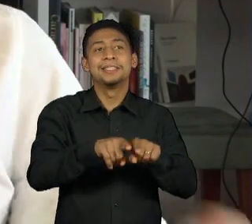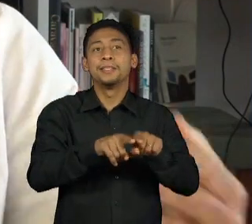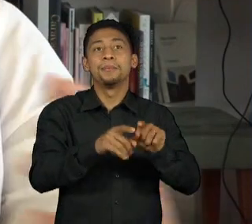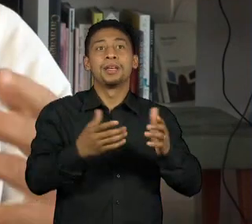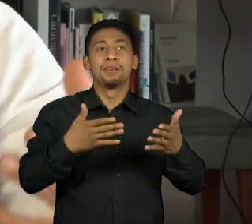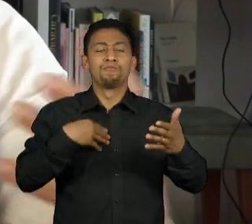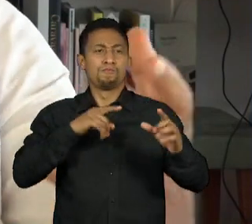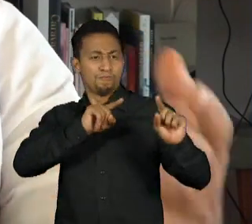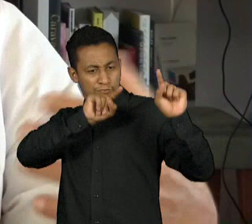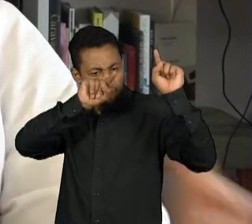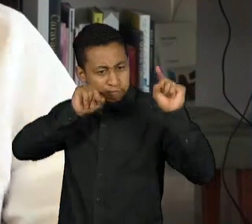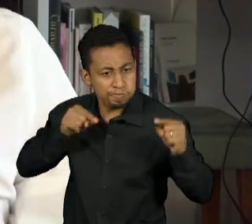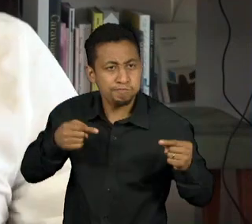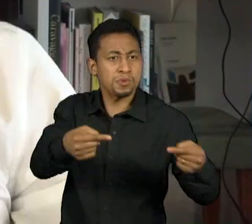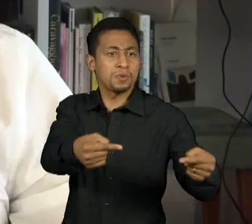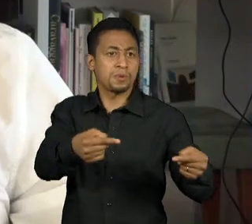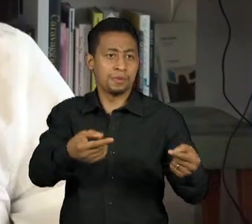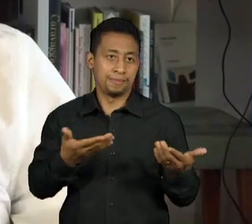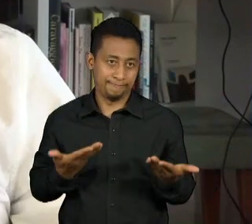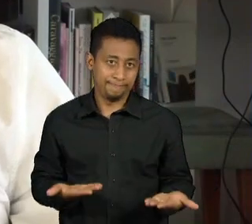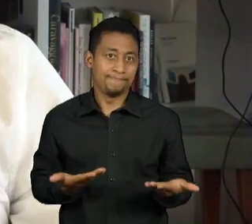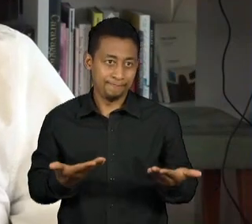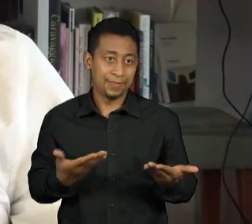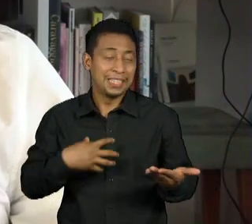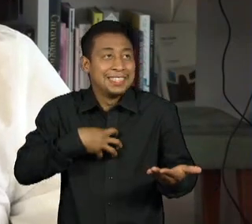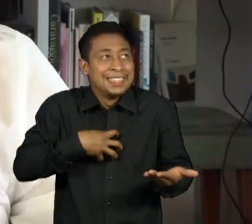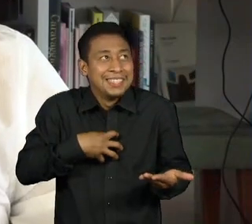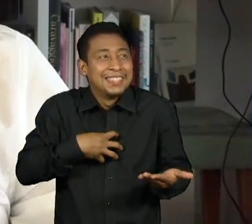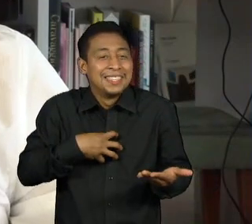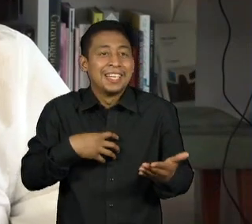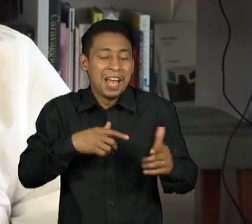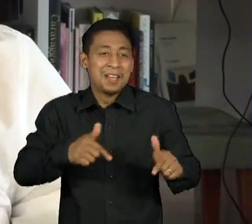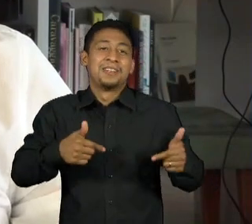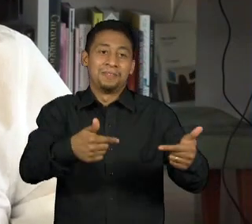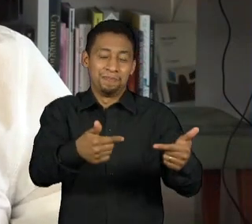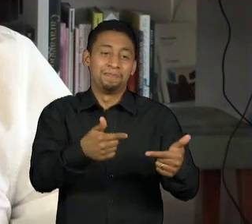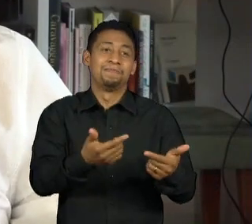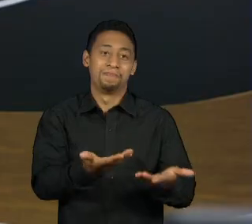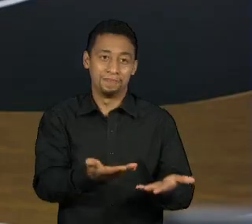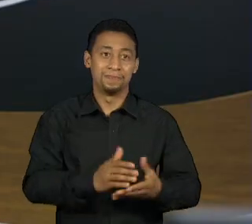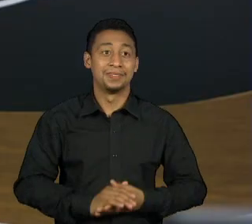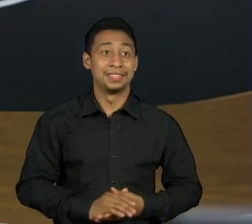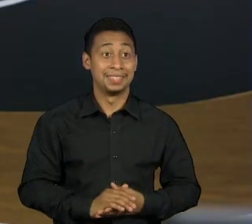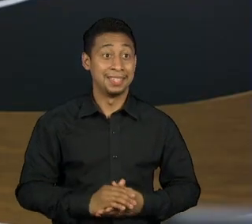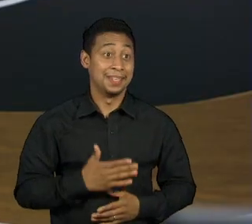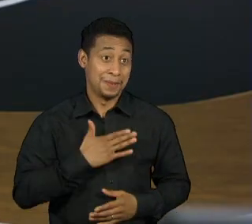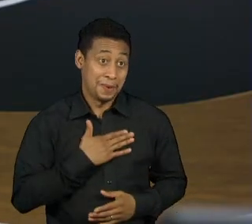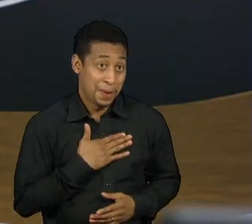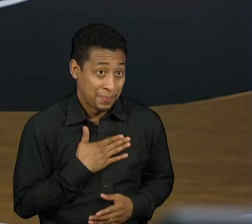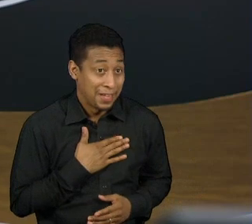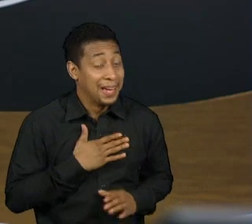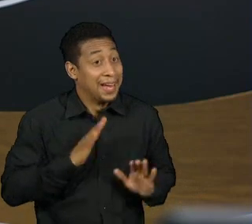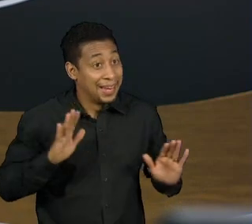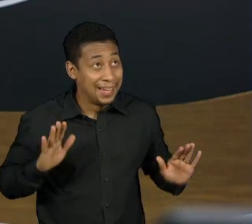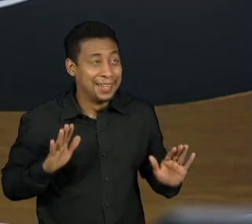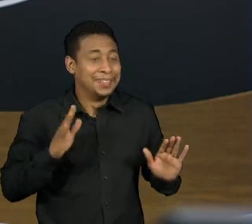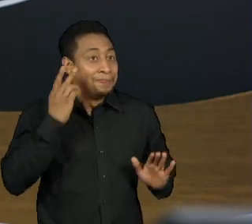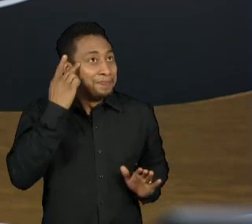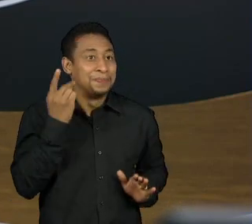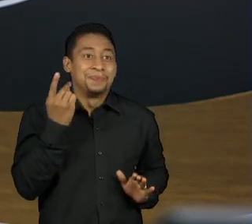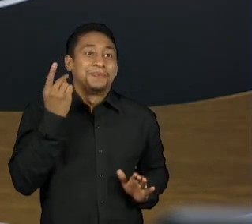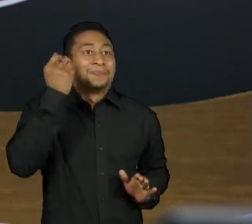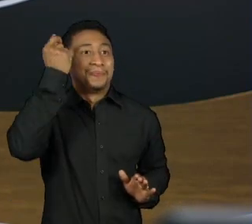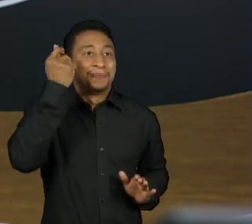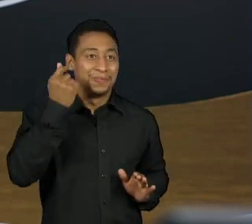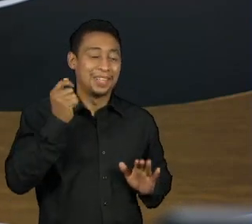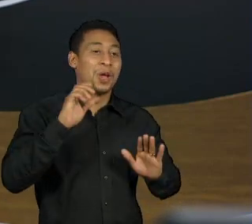de combate, assim, uma espécie de me sentir um pouquinho na frente de combate. Já para mim deu um certo gatilho, um medo do ano que vem,